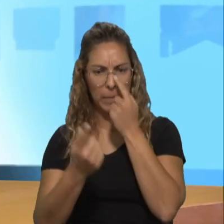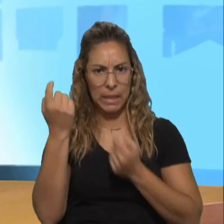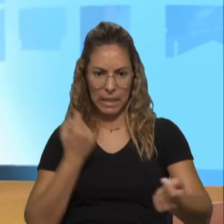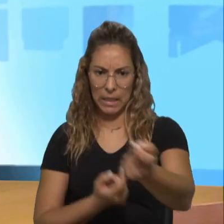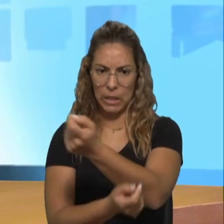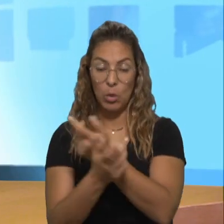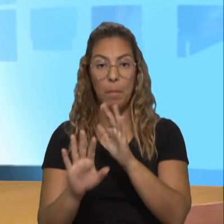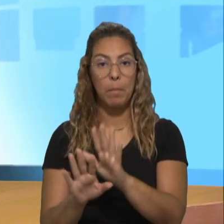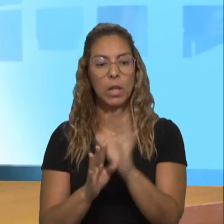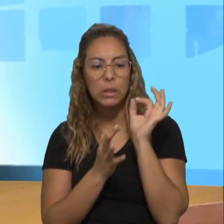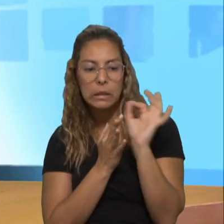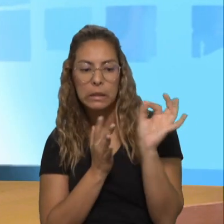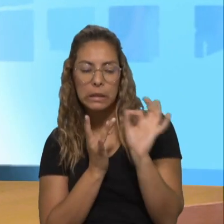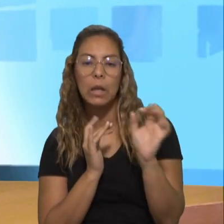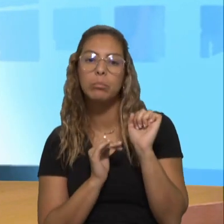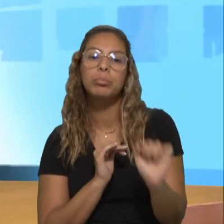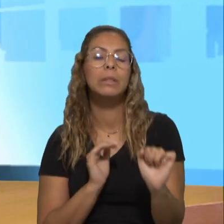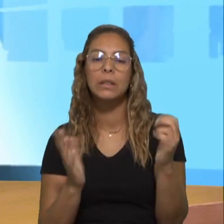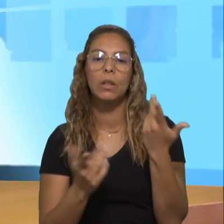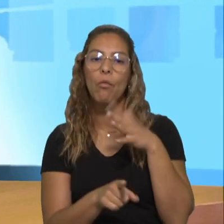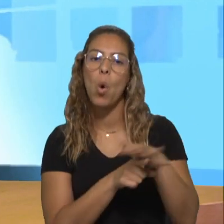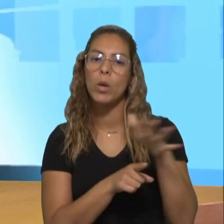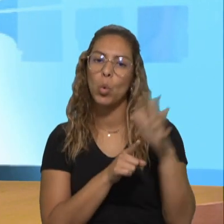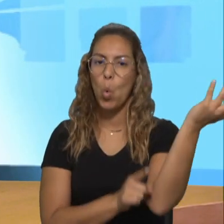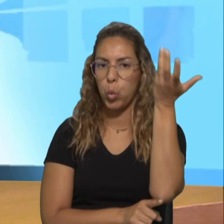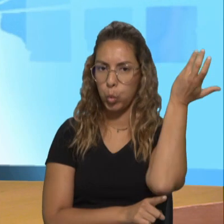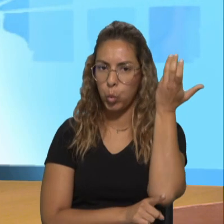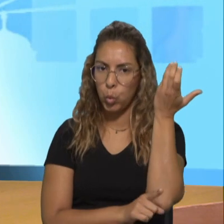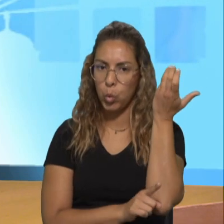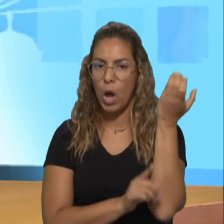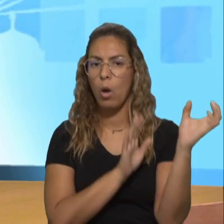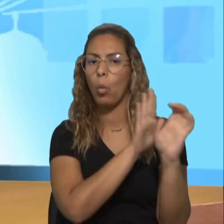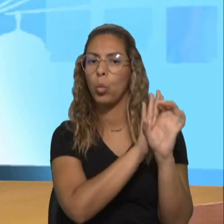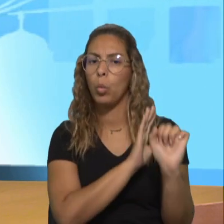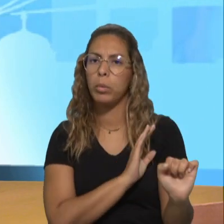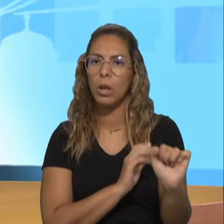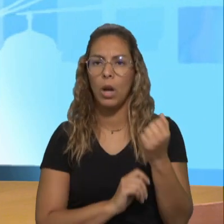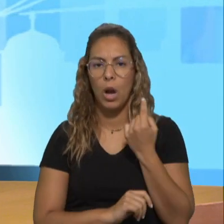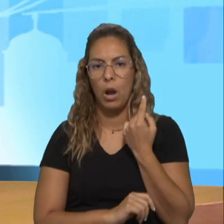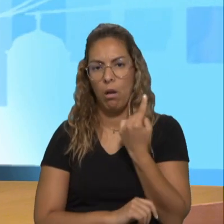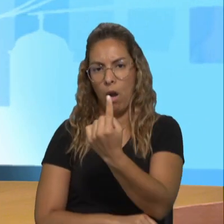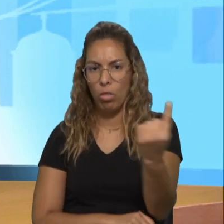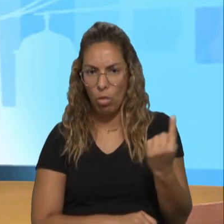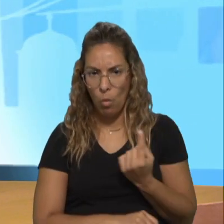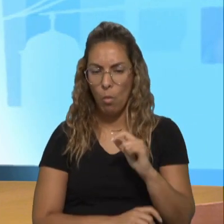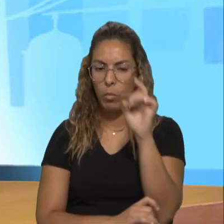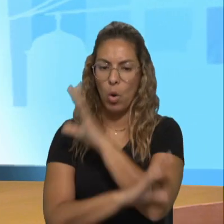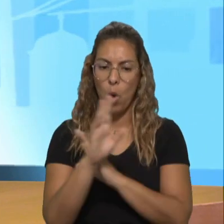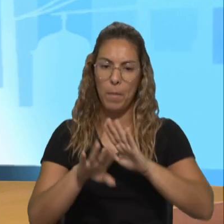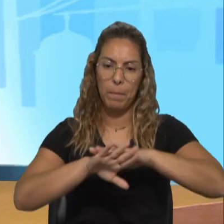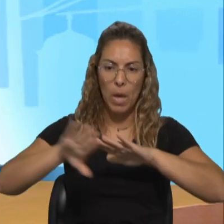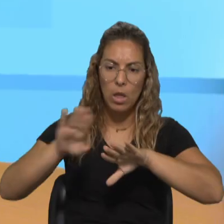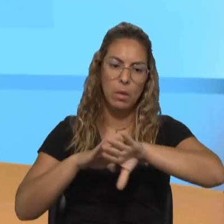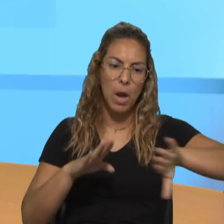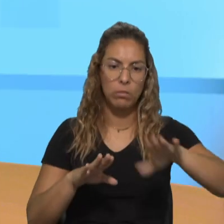estas particularidades culturais que são típicas depois de cada lado da Europa, digamos assim. Torna-te de alguma forma